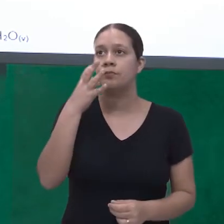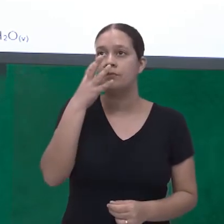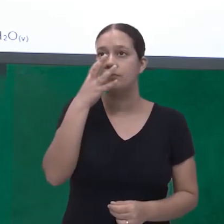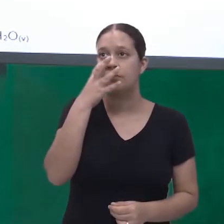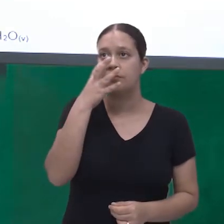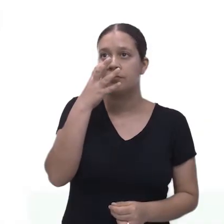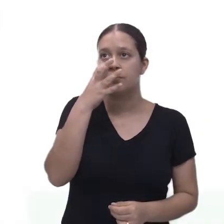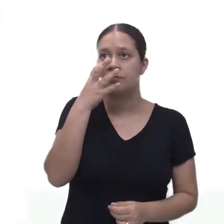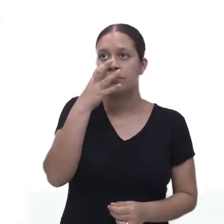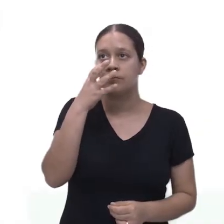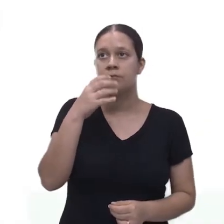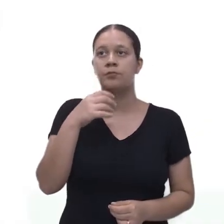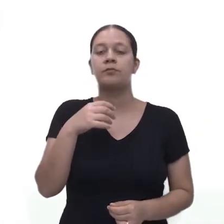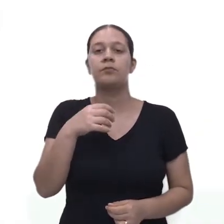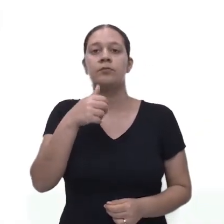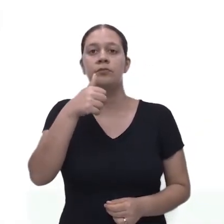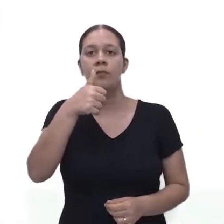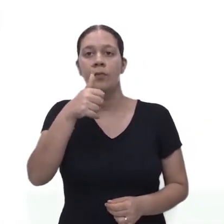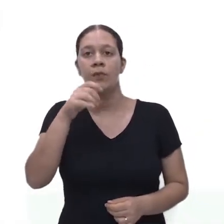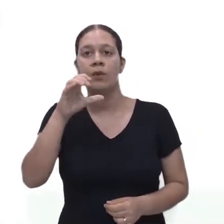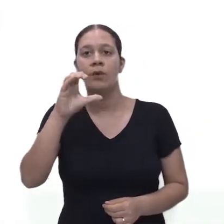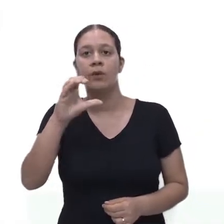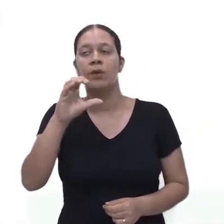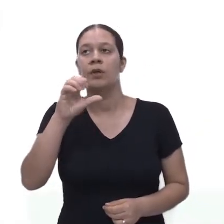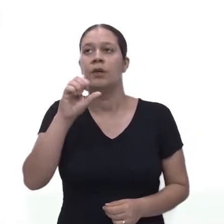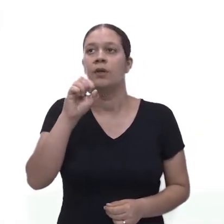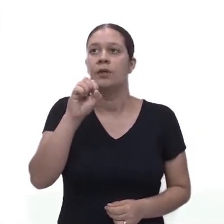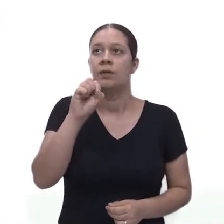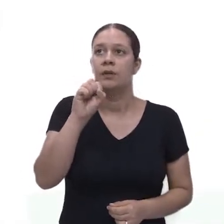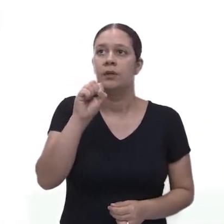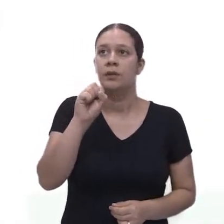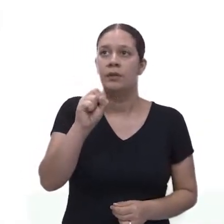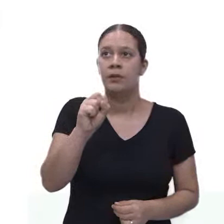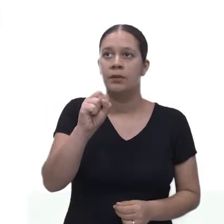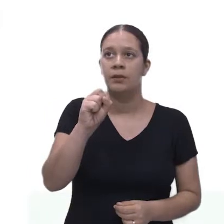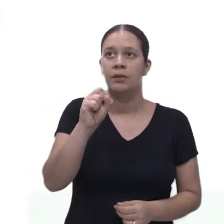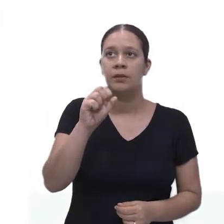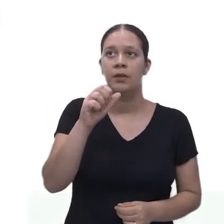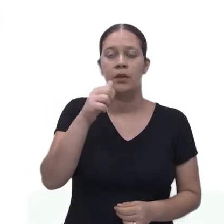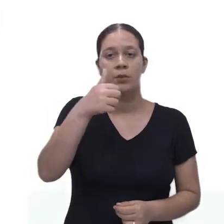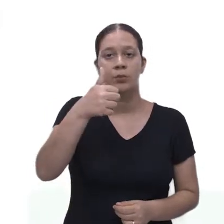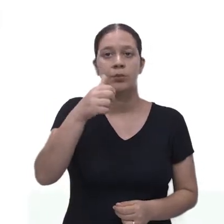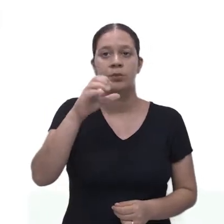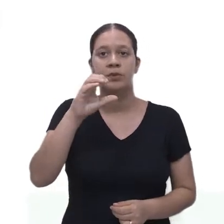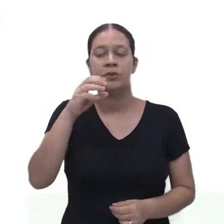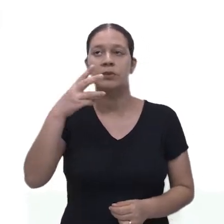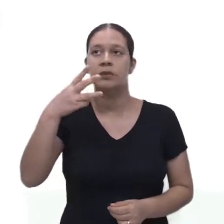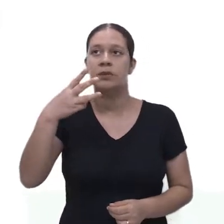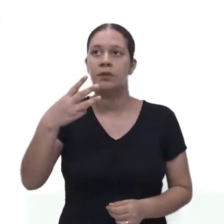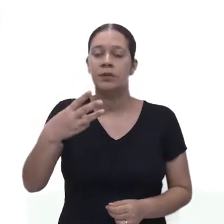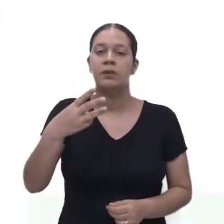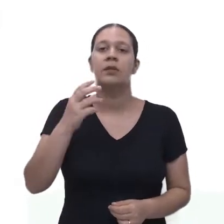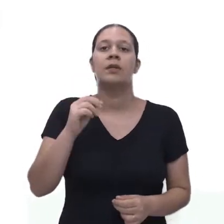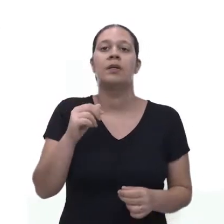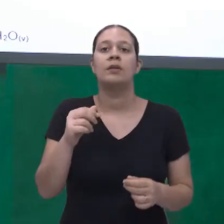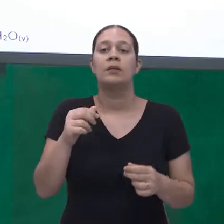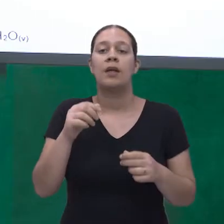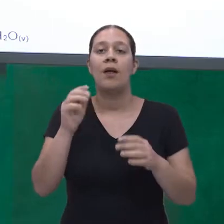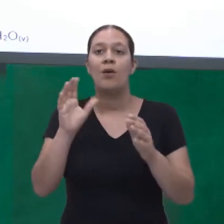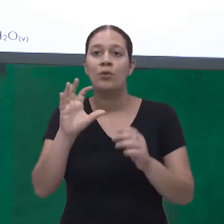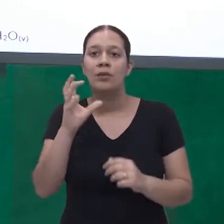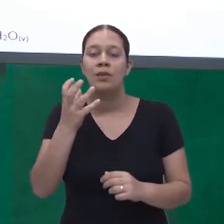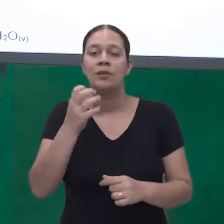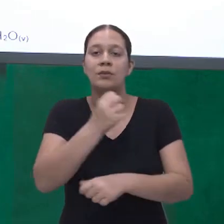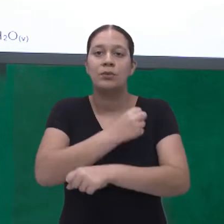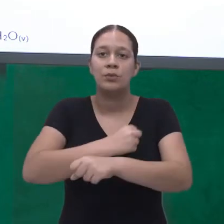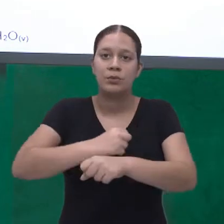Observe que na combustão do propano, o propano é C3H8, é um dos componentes do gás de cozinha. Um